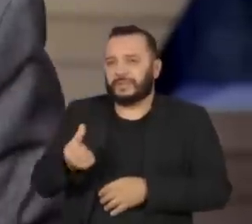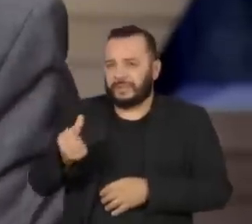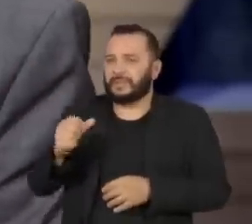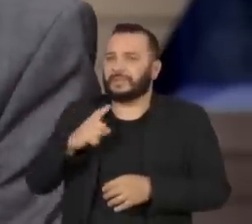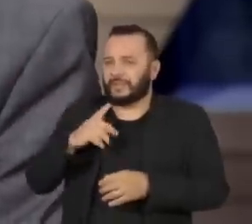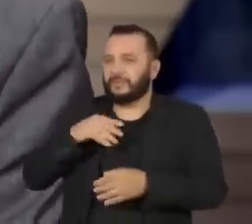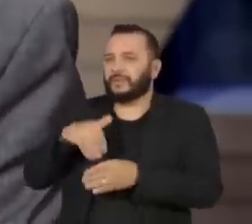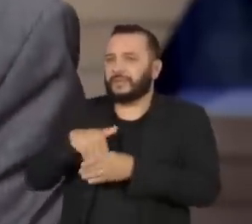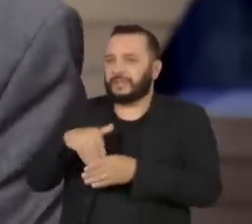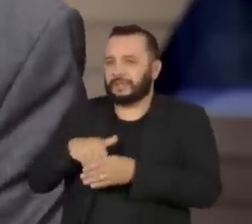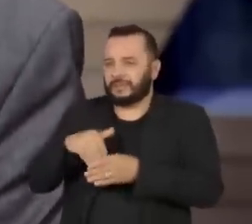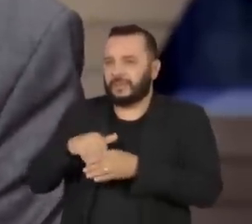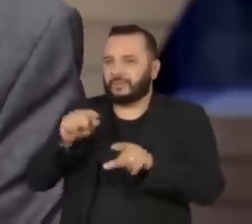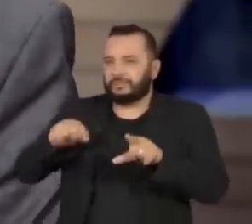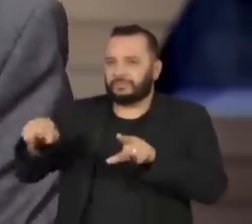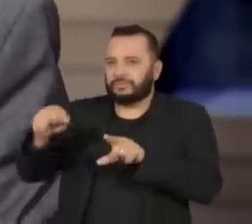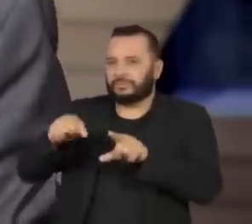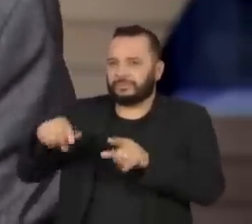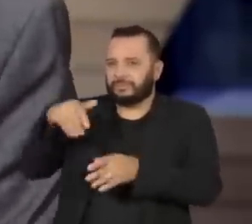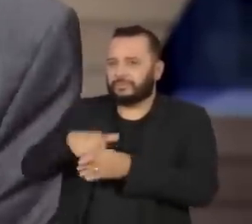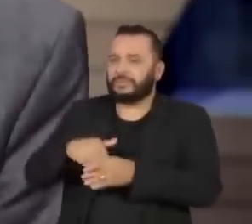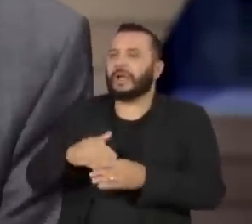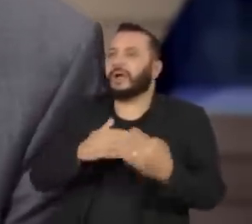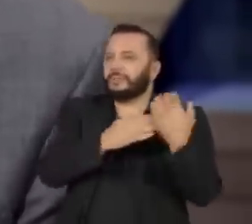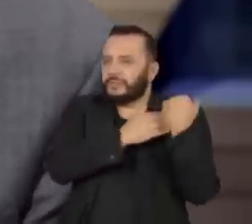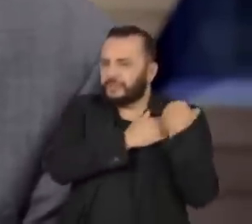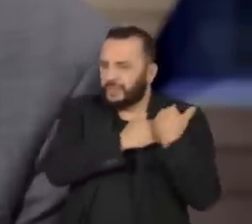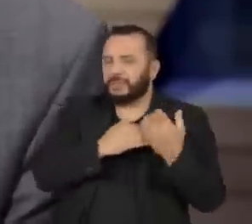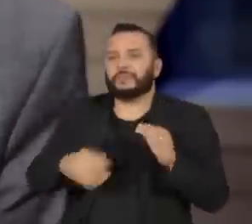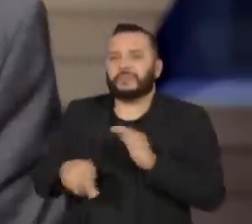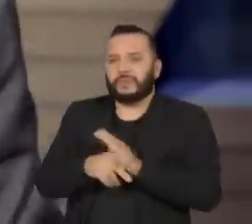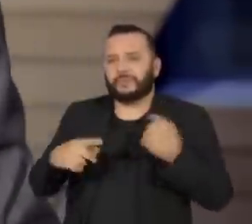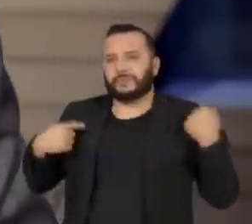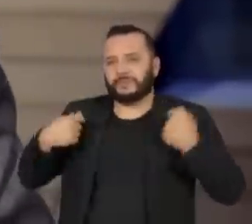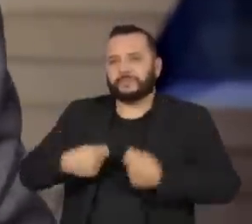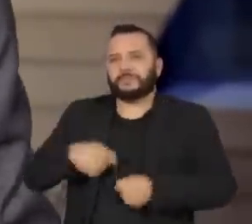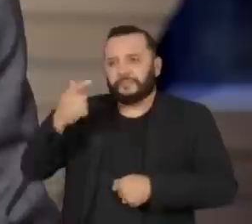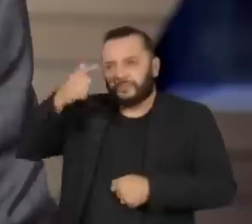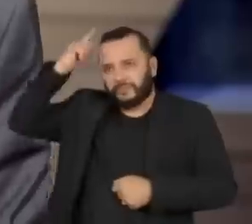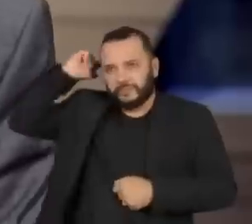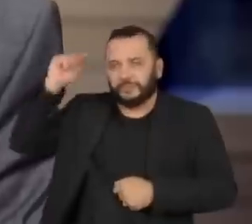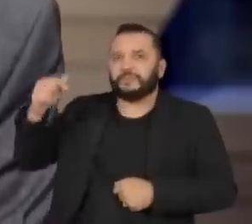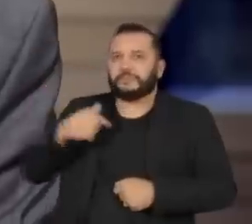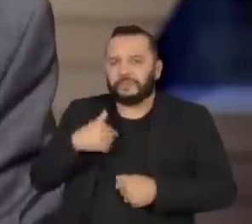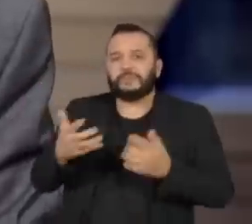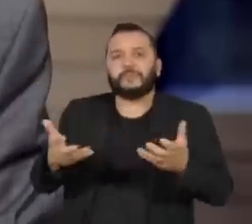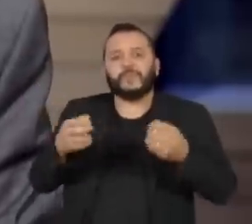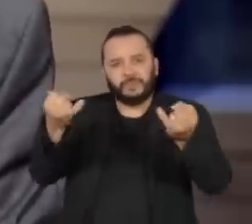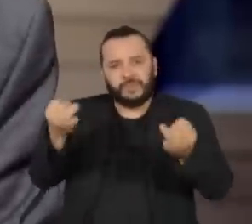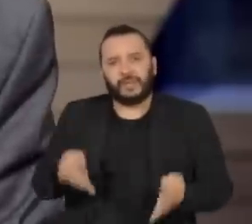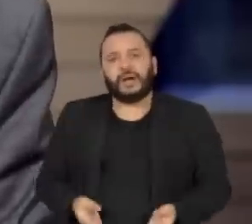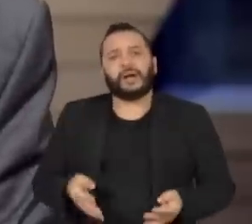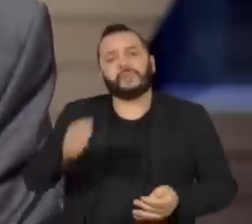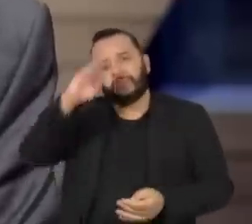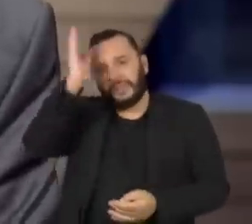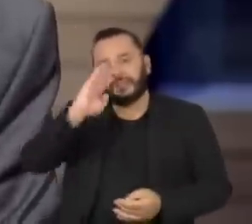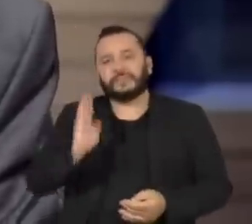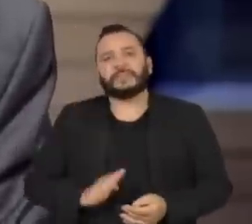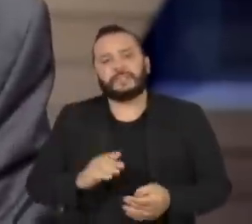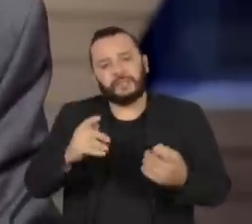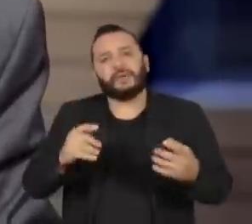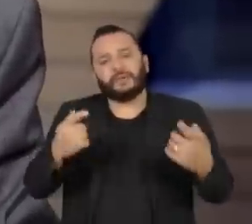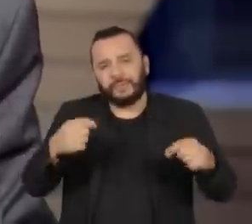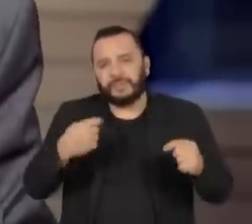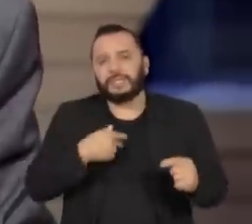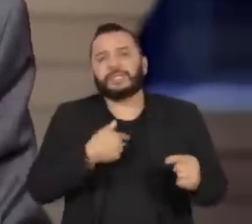eletrônica e o papel do ministro Alexandre Moraes. Eu quero deixar registrado aqui que o Brasil tem uma dívida histórica